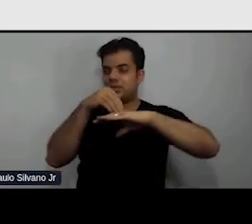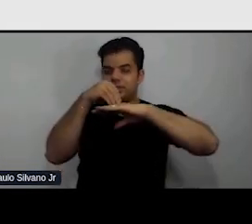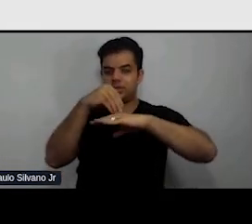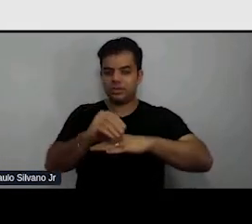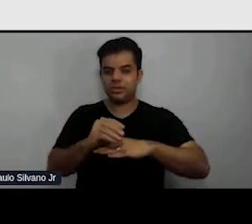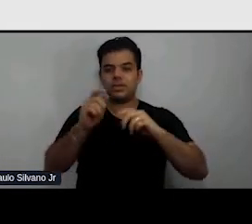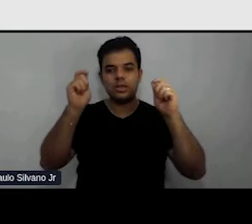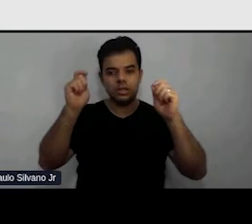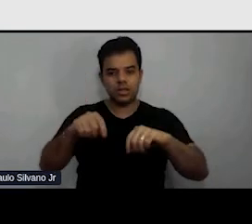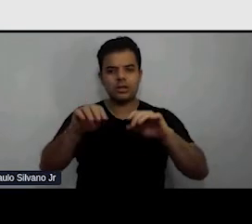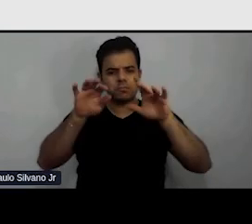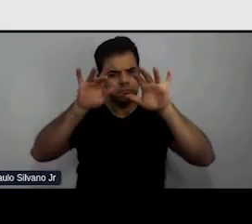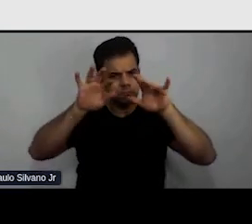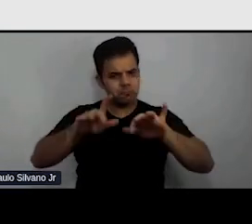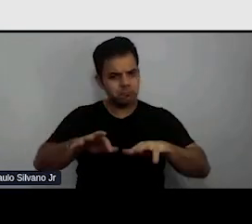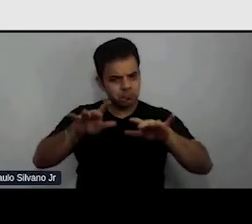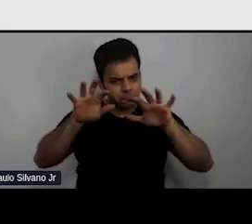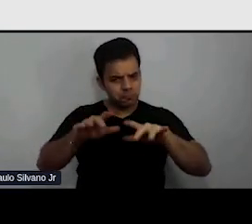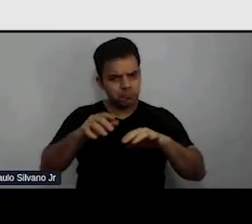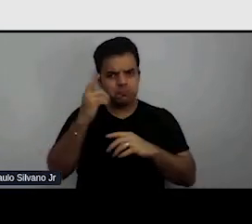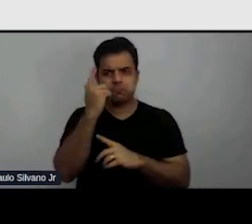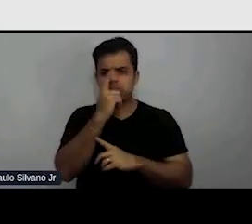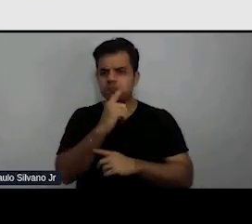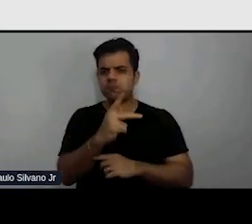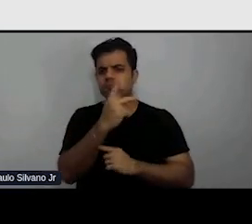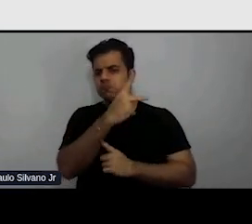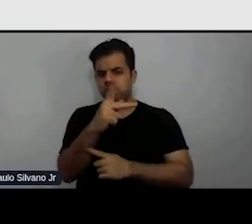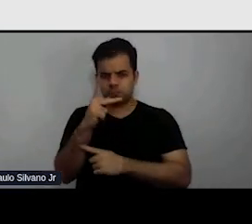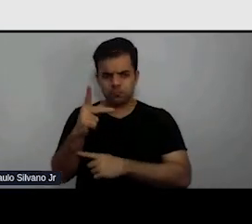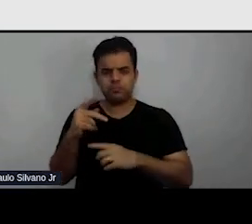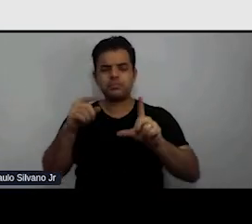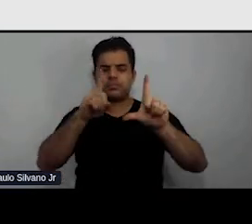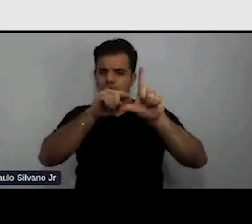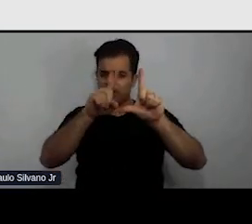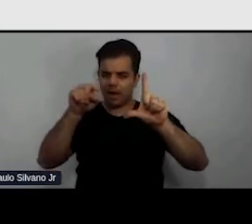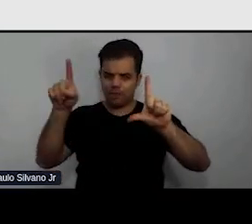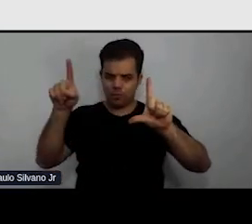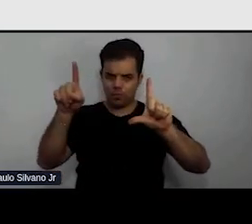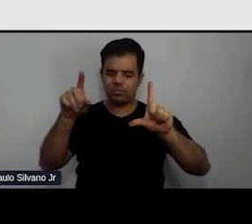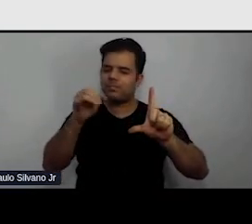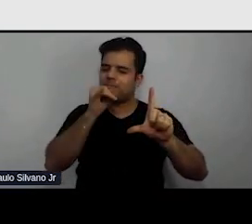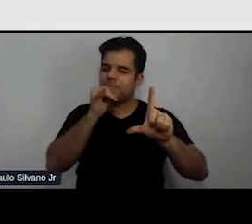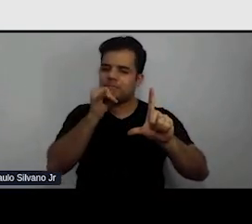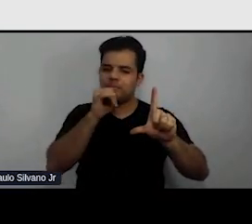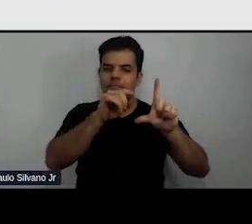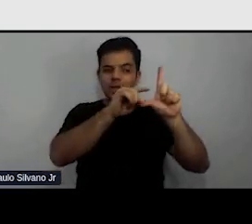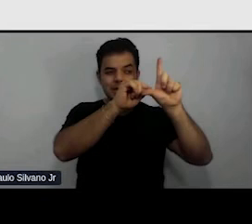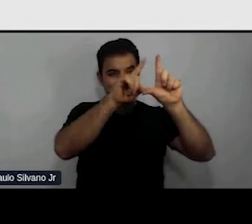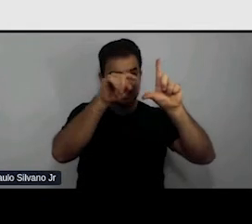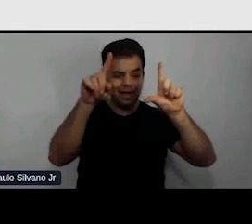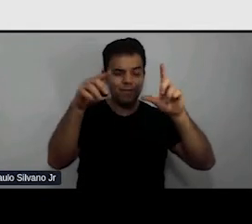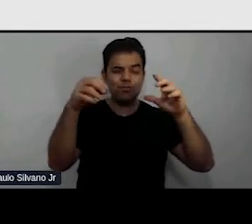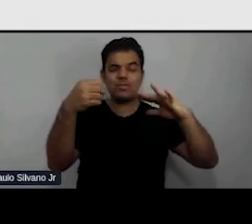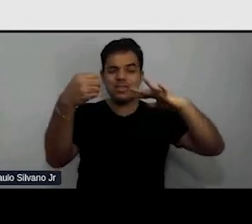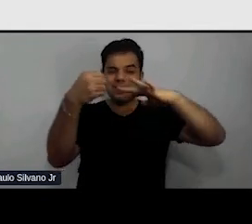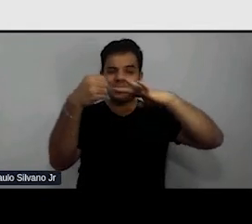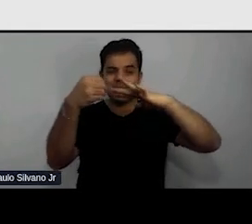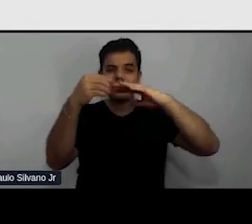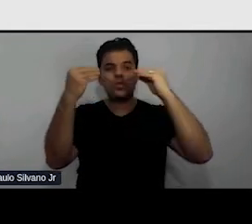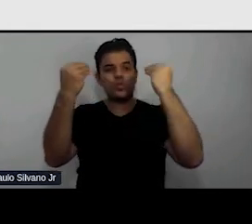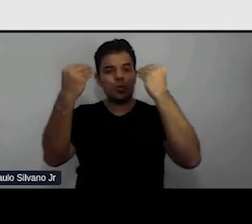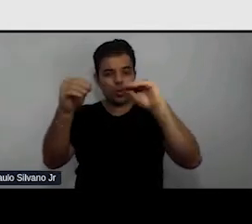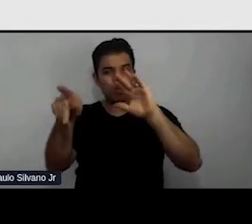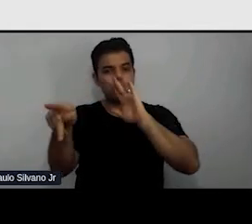pode escrever para descrever o seu gráfico. Por exemplo, tipo de gráfico de tipo de dado que mostra aqui o propósito